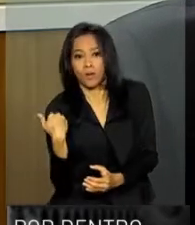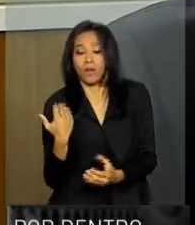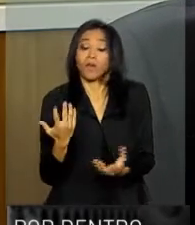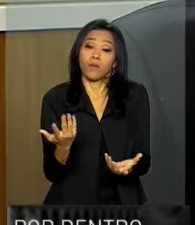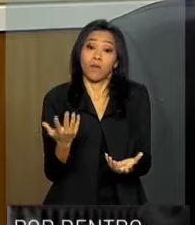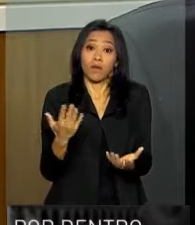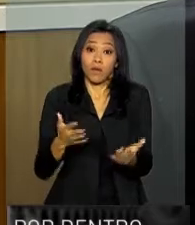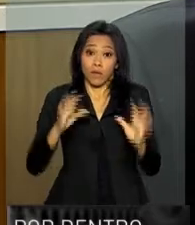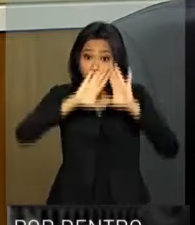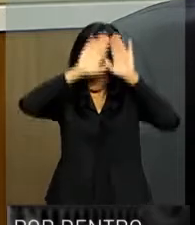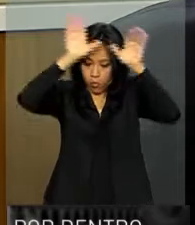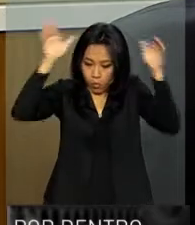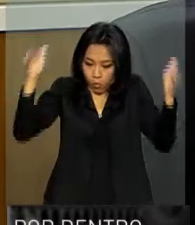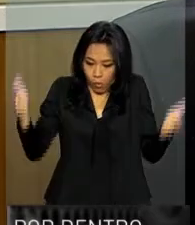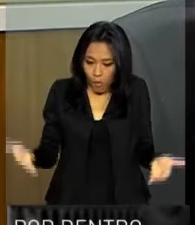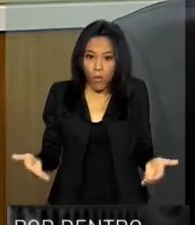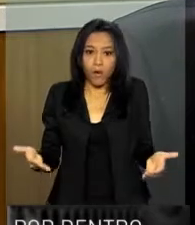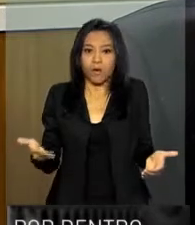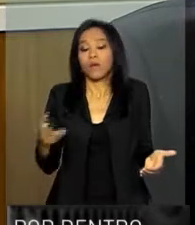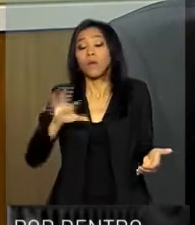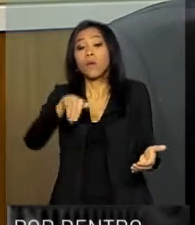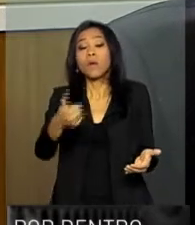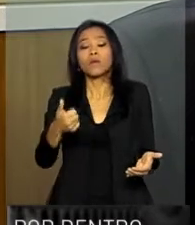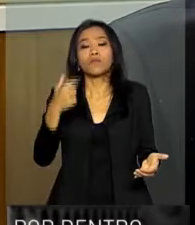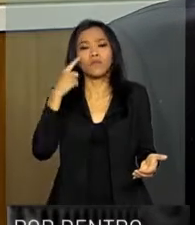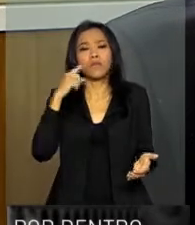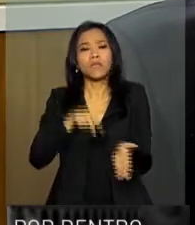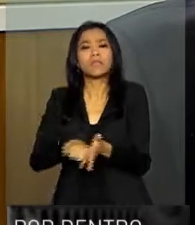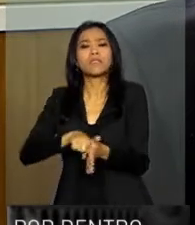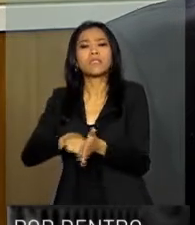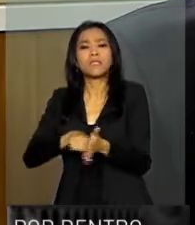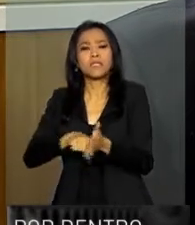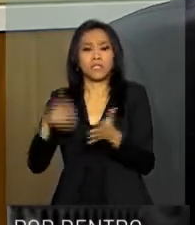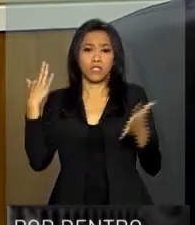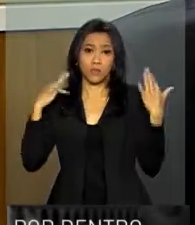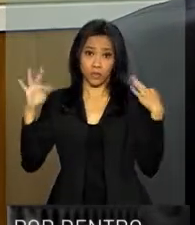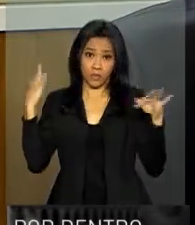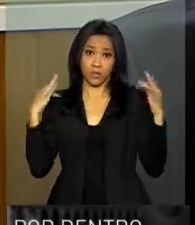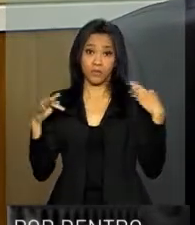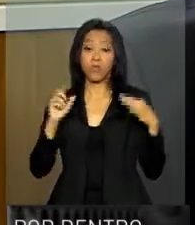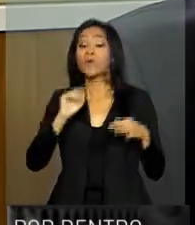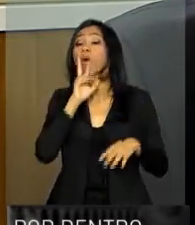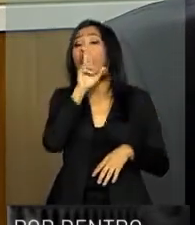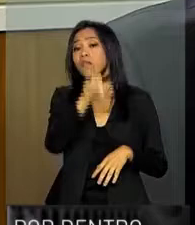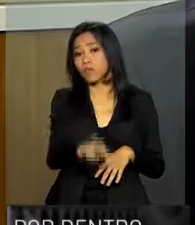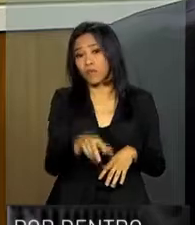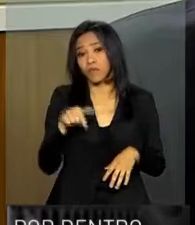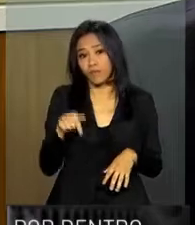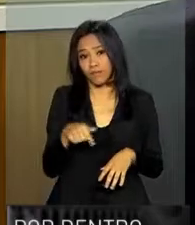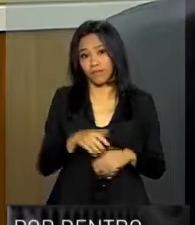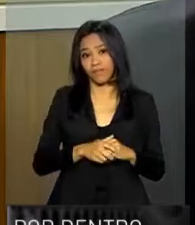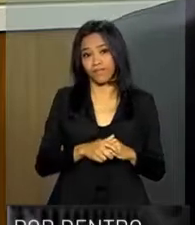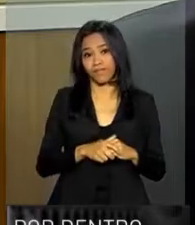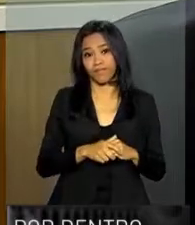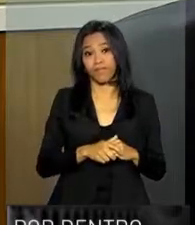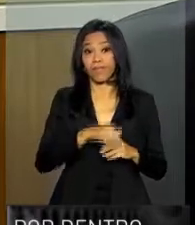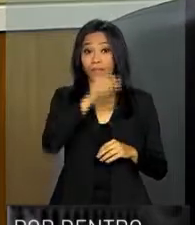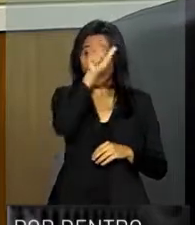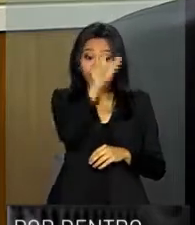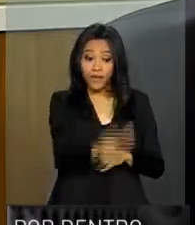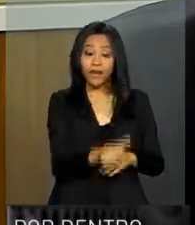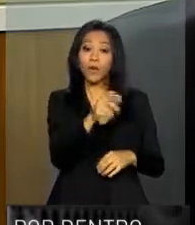internacionais que avaliam o turismo no brasil sabe que parece paradoxalmente em primeiro lugar o brasileiro o nosso atendimento